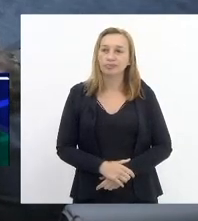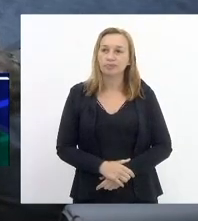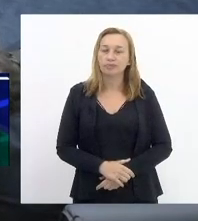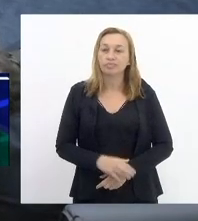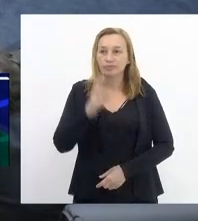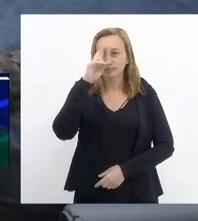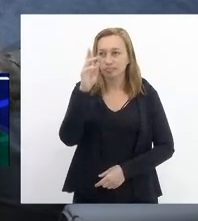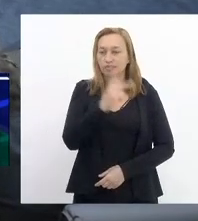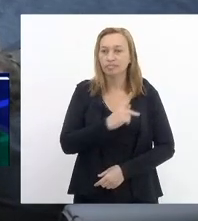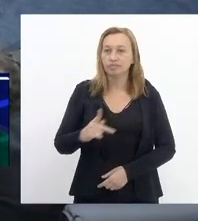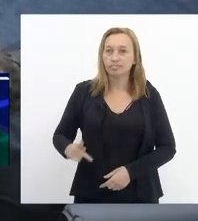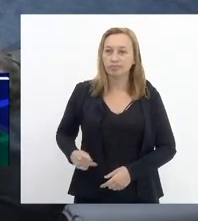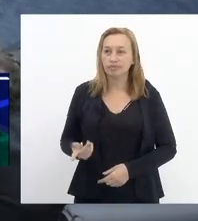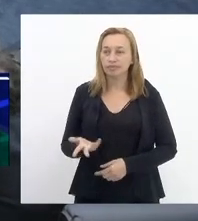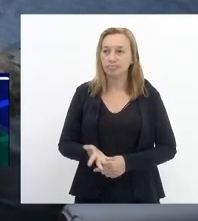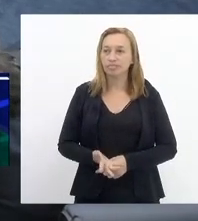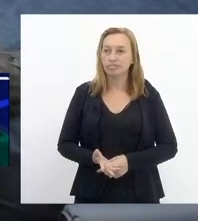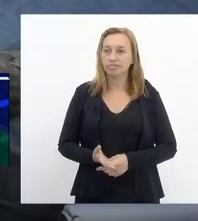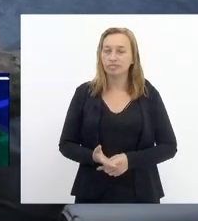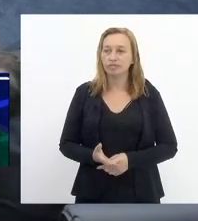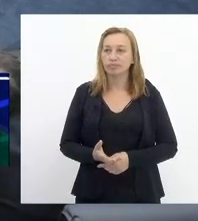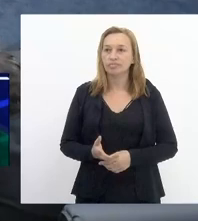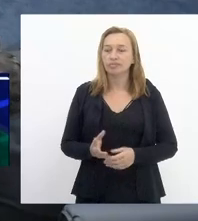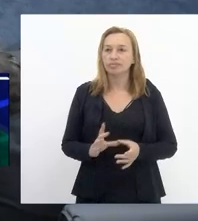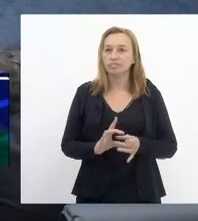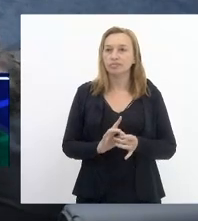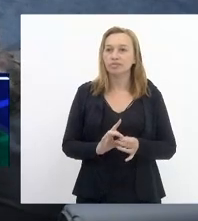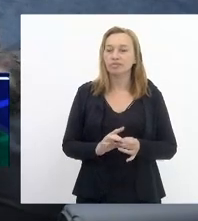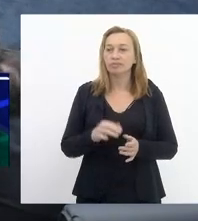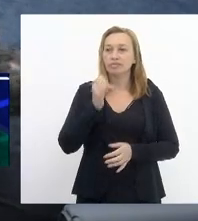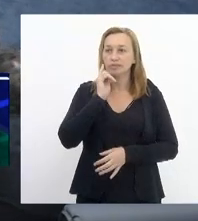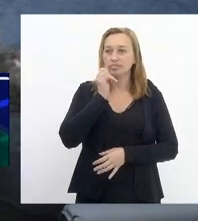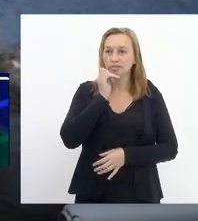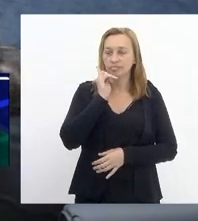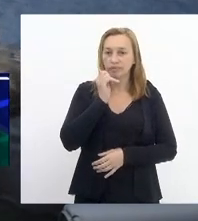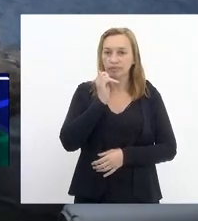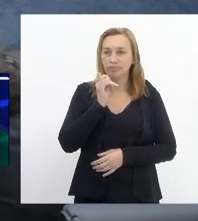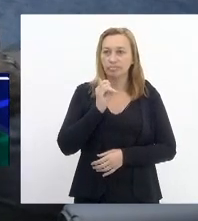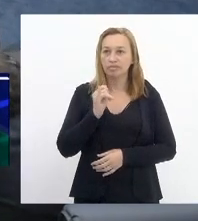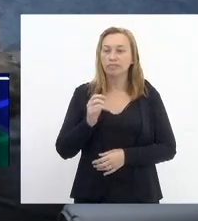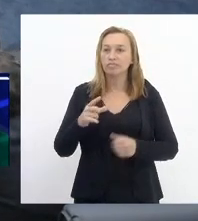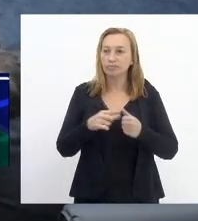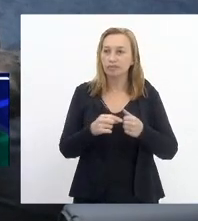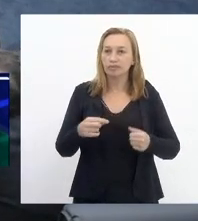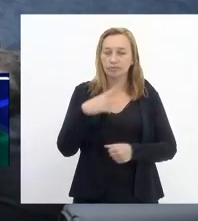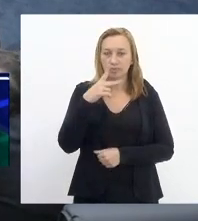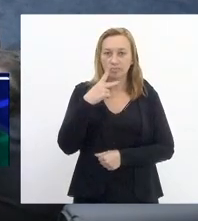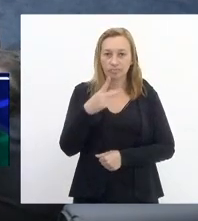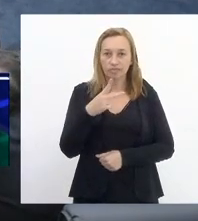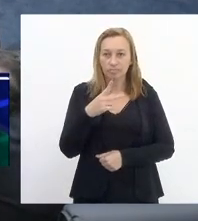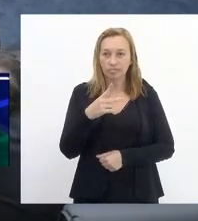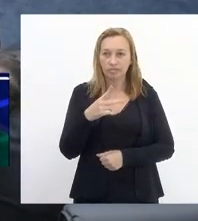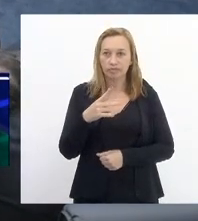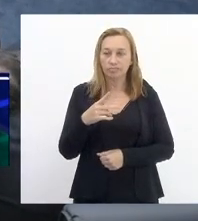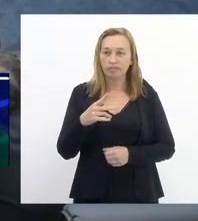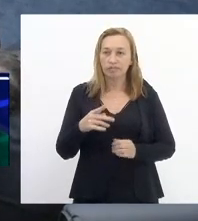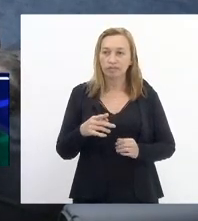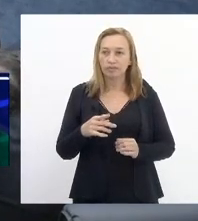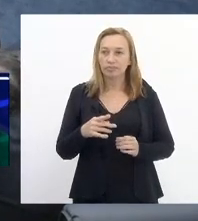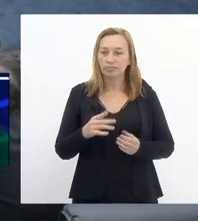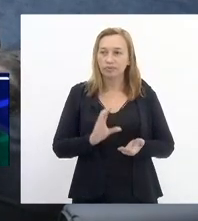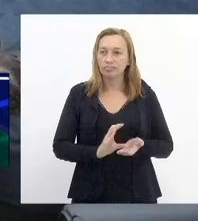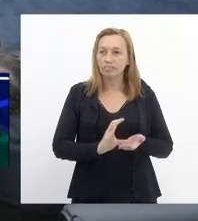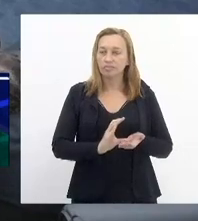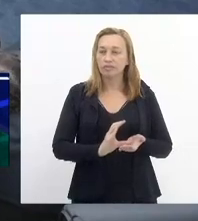Senhor presidente, em que pese o caráter autorizativo atribuído pelo relator a esses artigos que falam da concessão de benefícios fiscais ao setor de